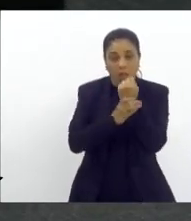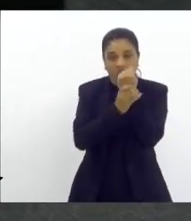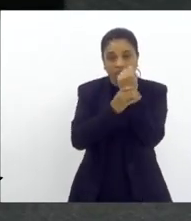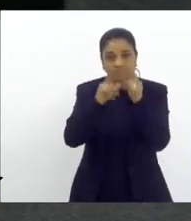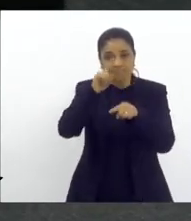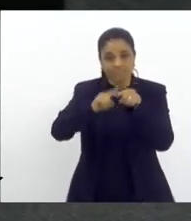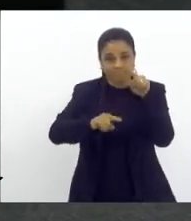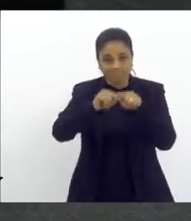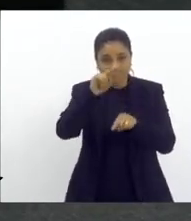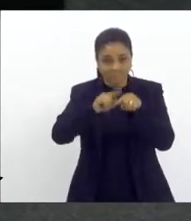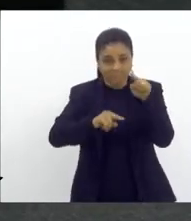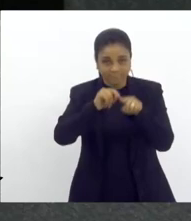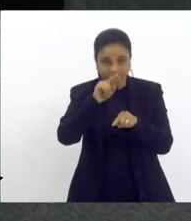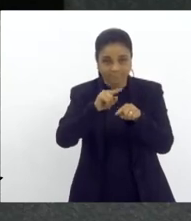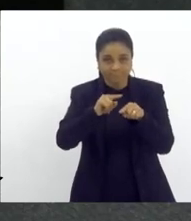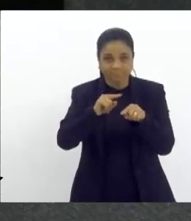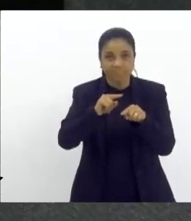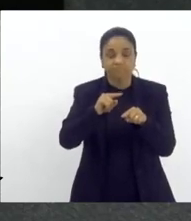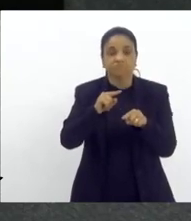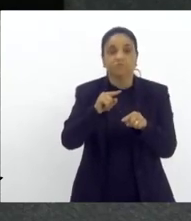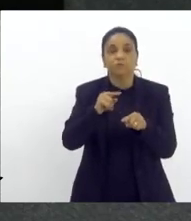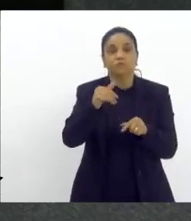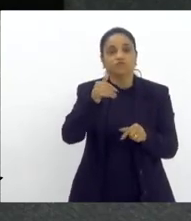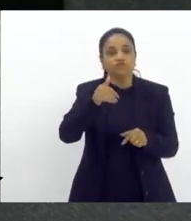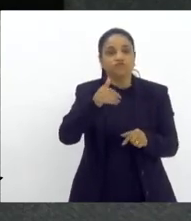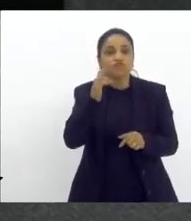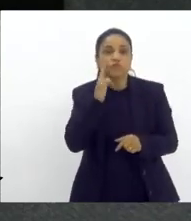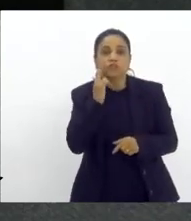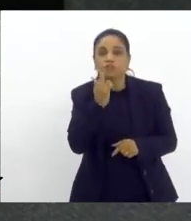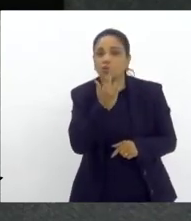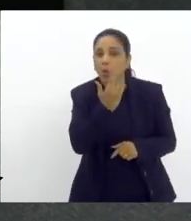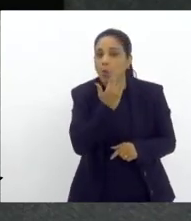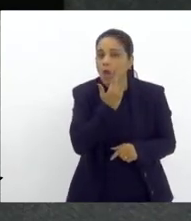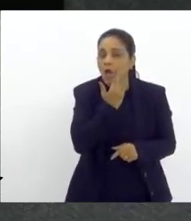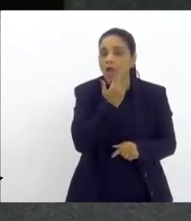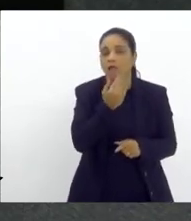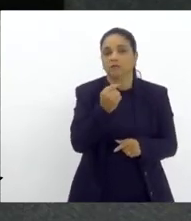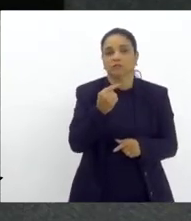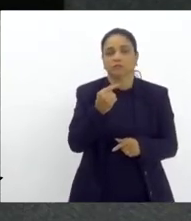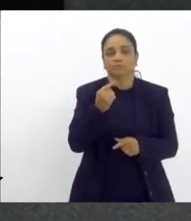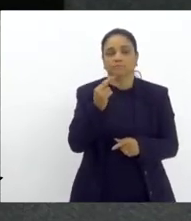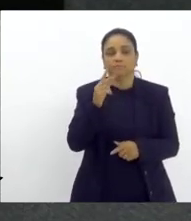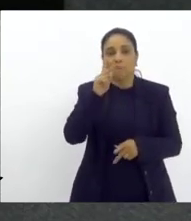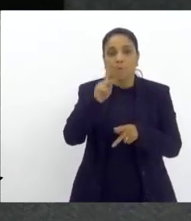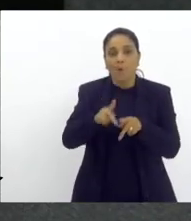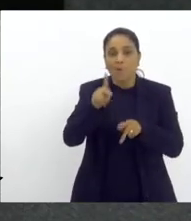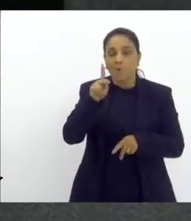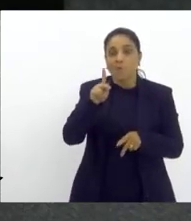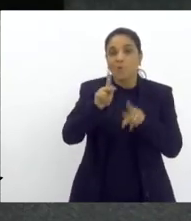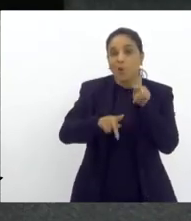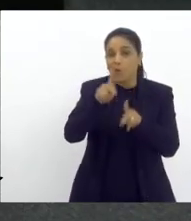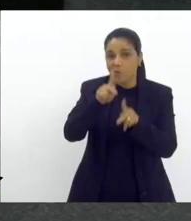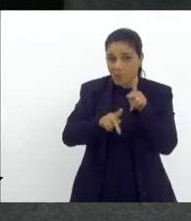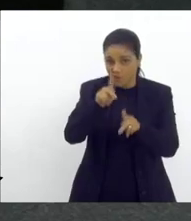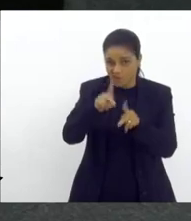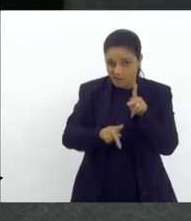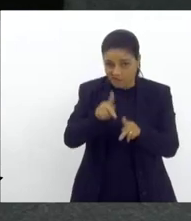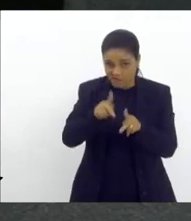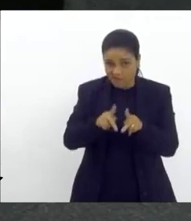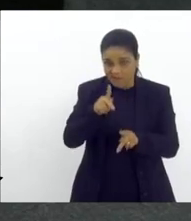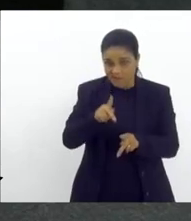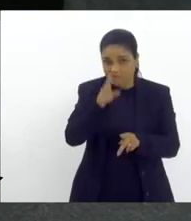nutricional muito importante que eram os restaurantes populares a possibilidade das